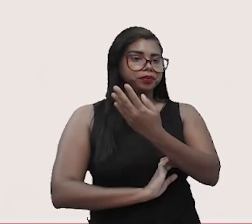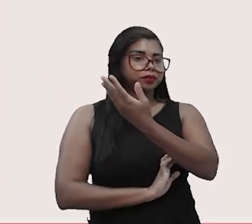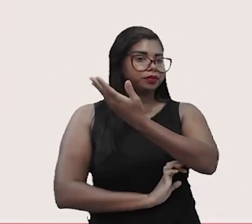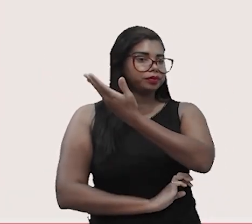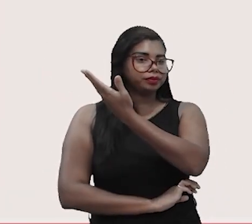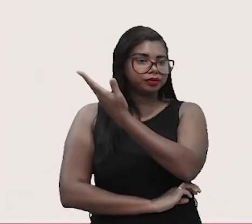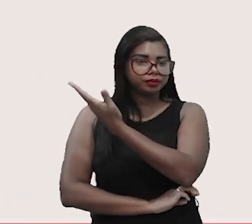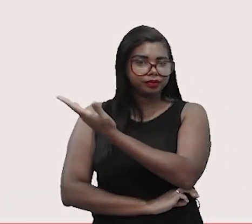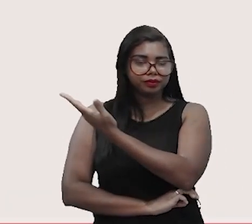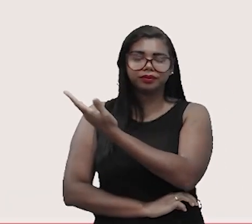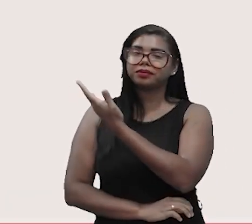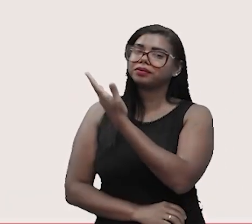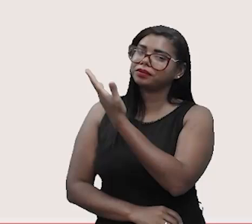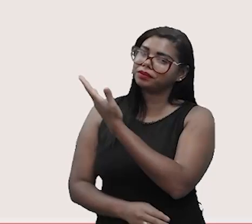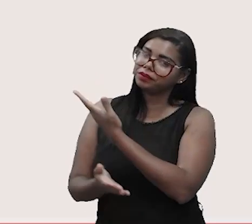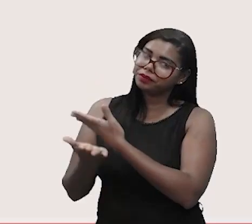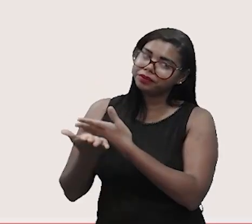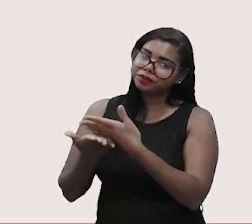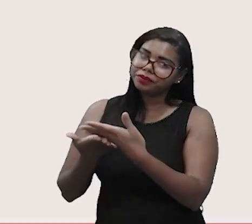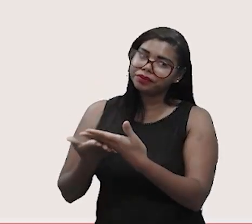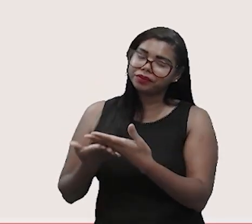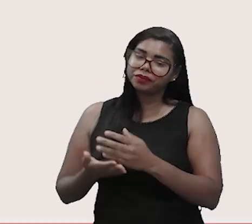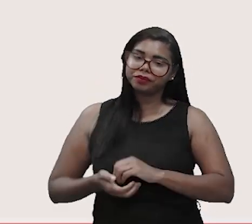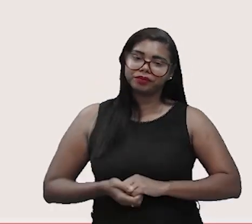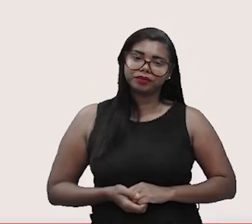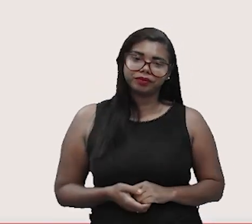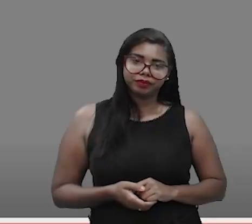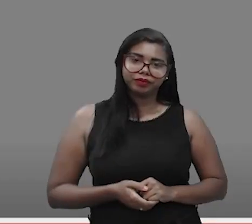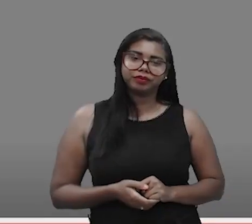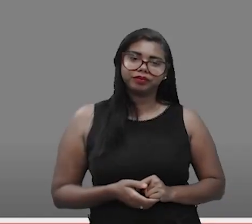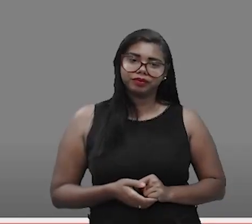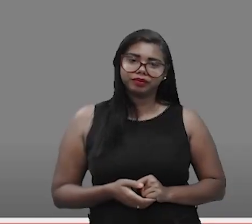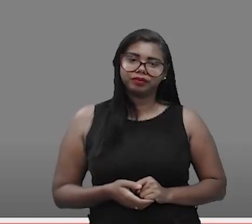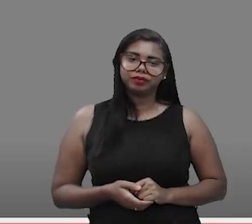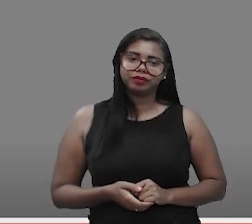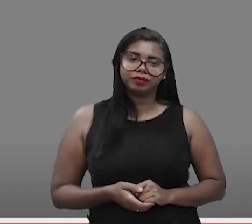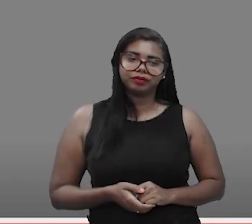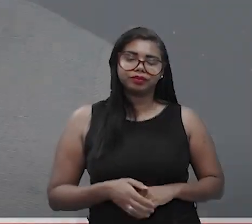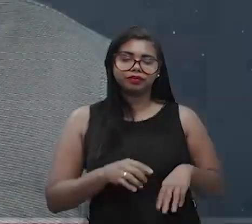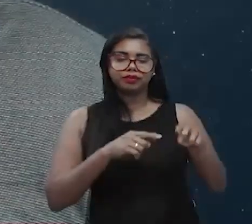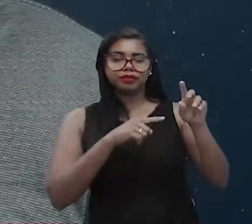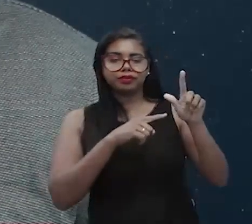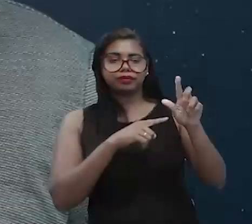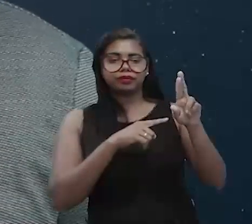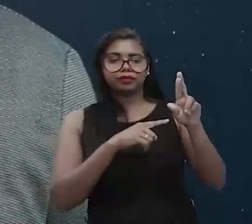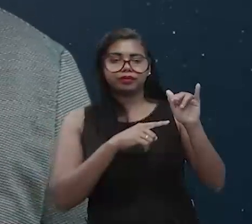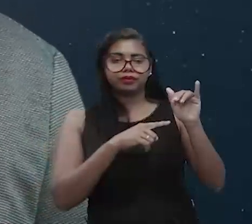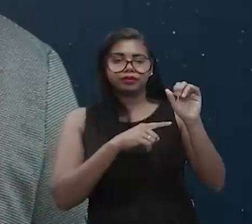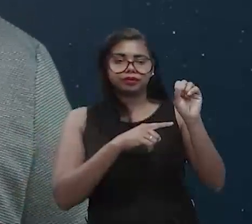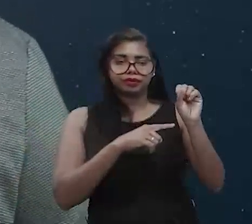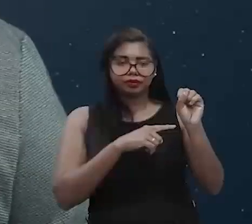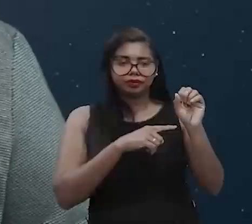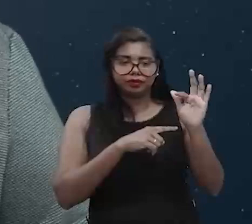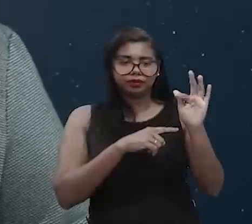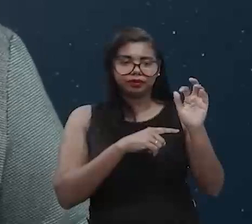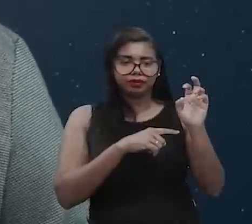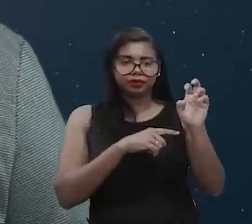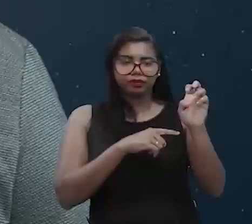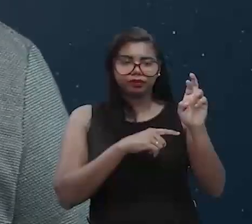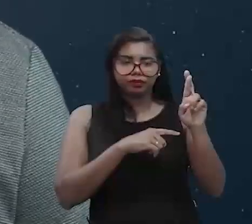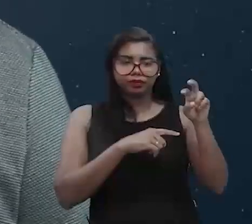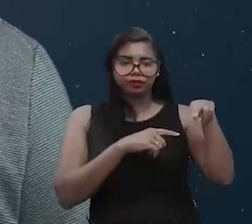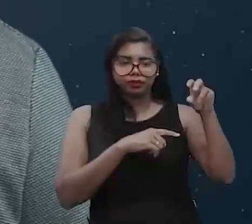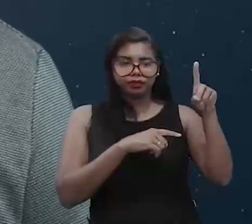No início. É Luiz Fernando Veríssimo esse texto. Você olhou a fonte, né? E ele diz lá,